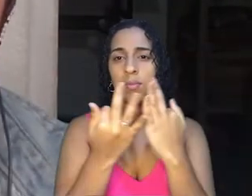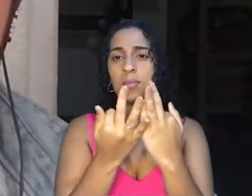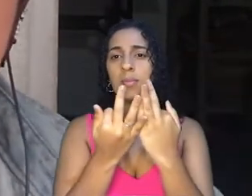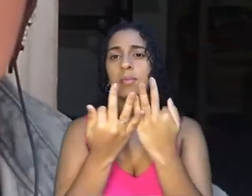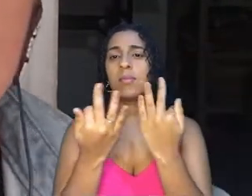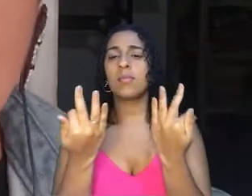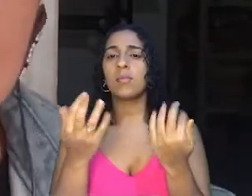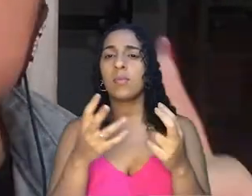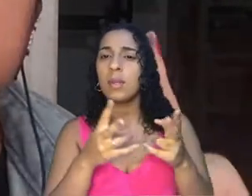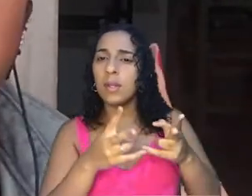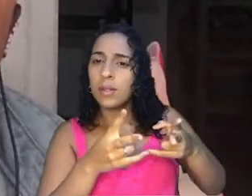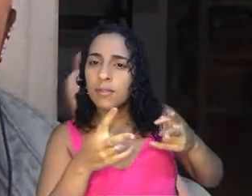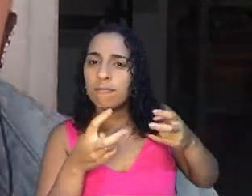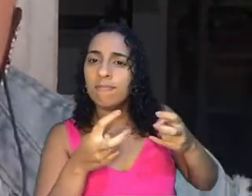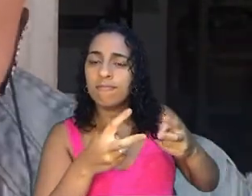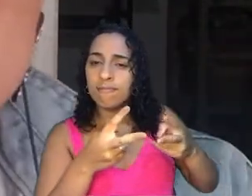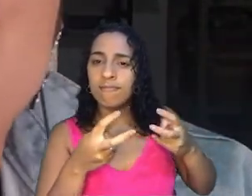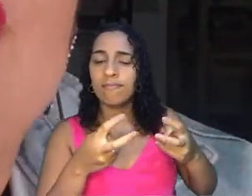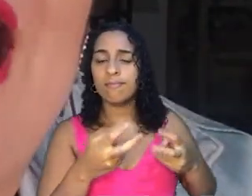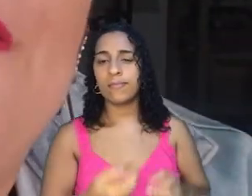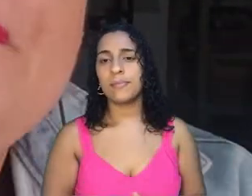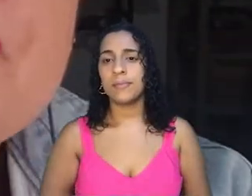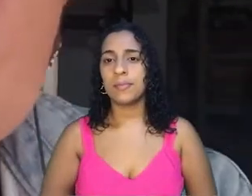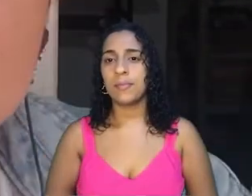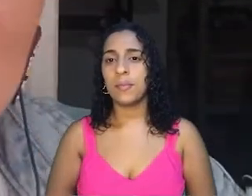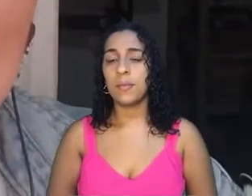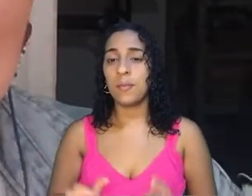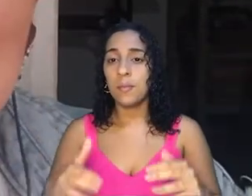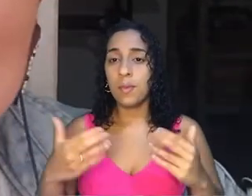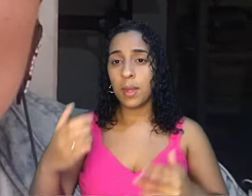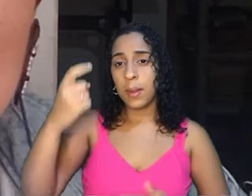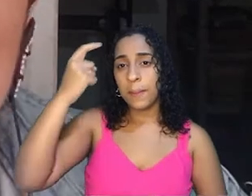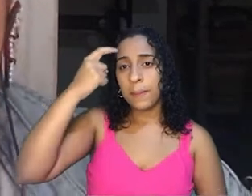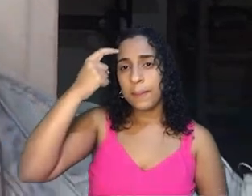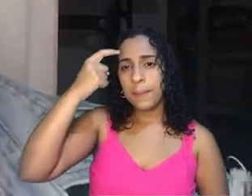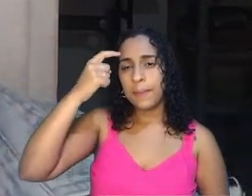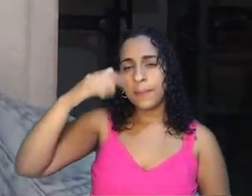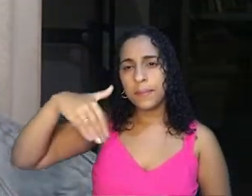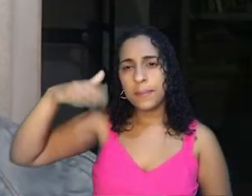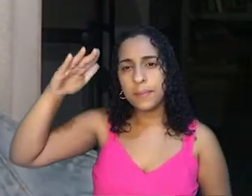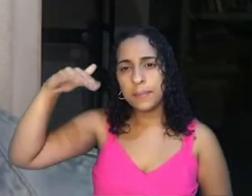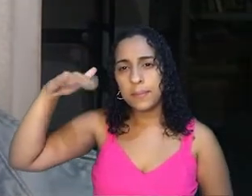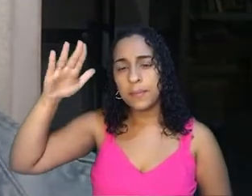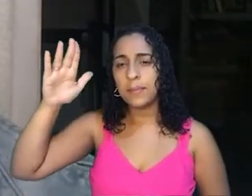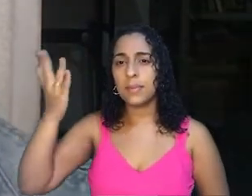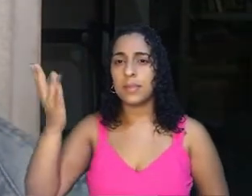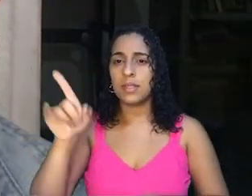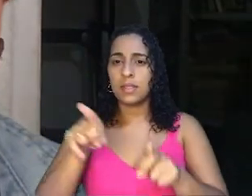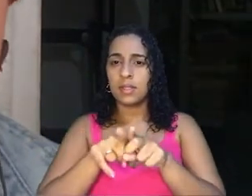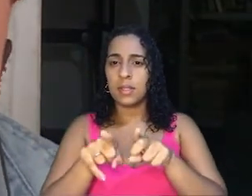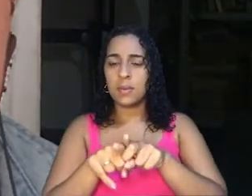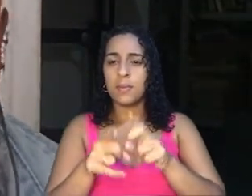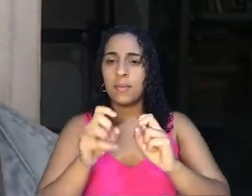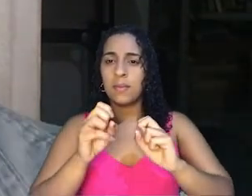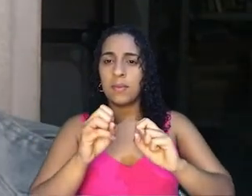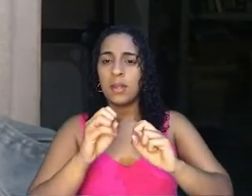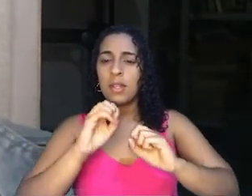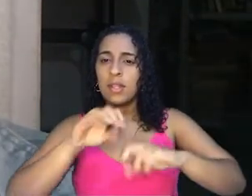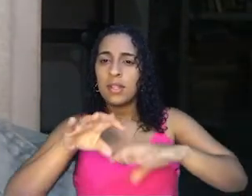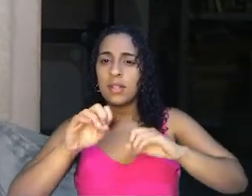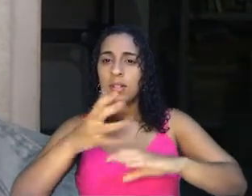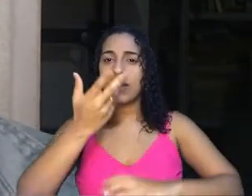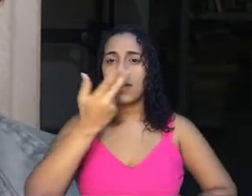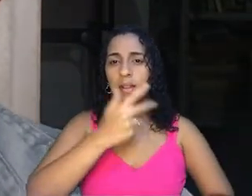comunidade da sua família enfim estimular esse olhar desde os pequenos e aí pensando Mais especificamente no